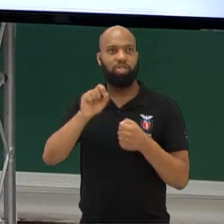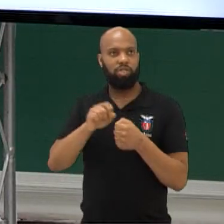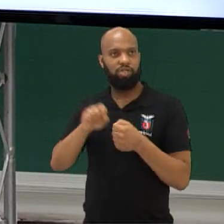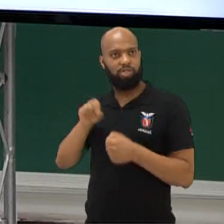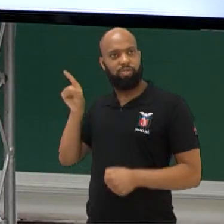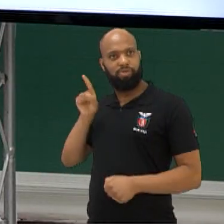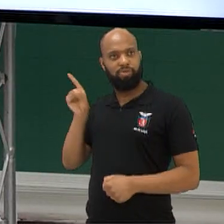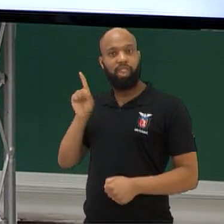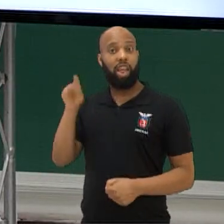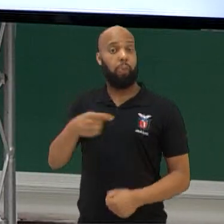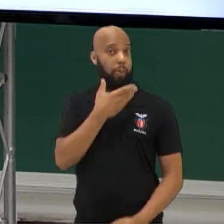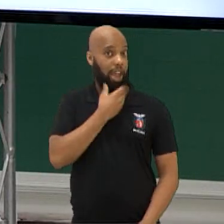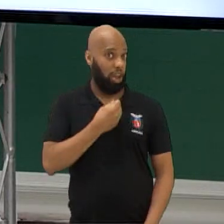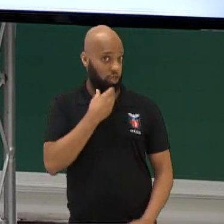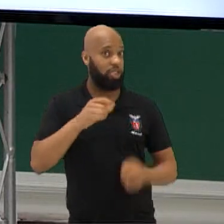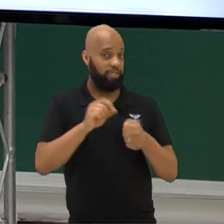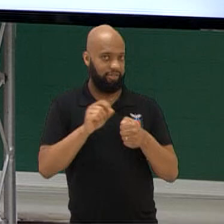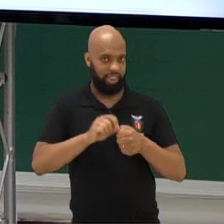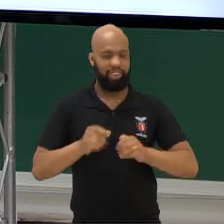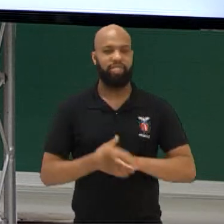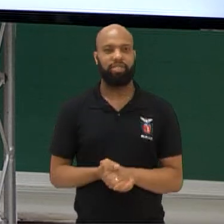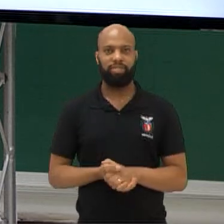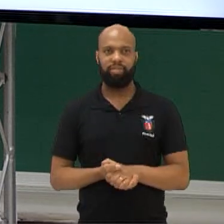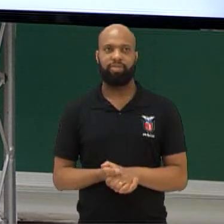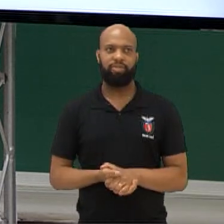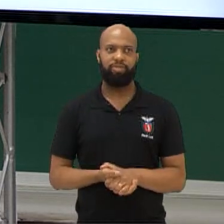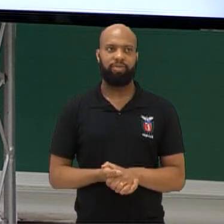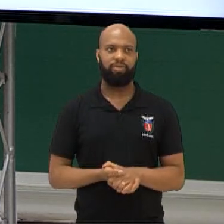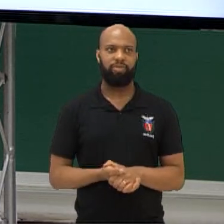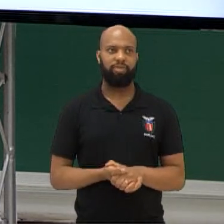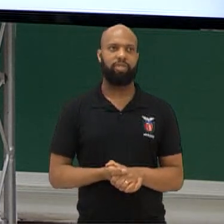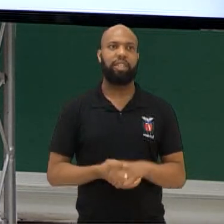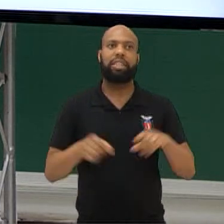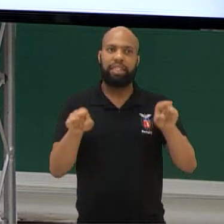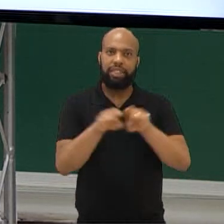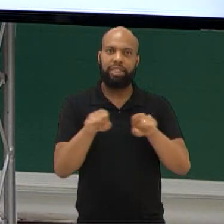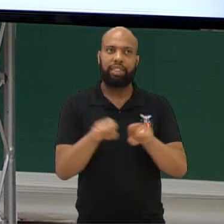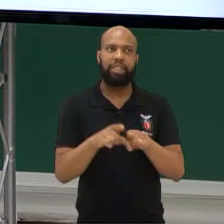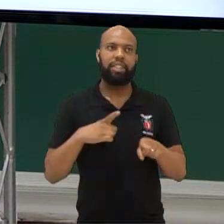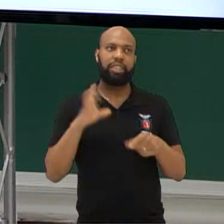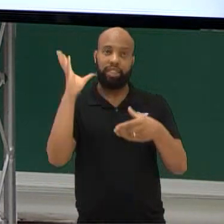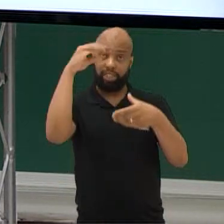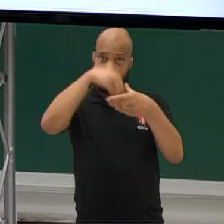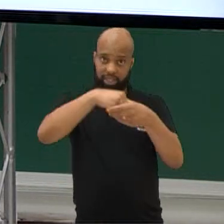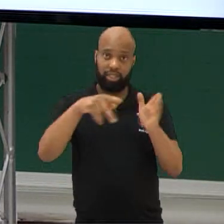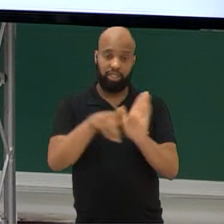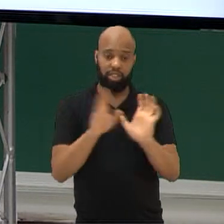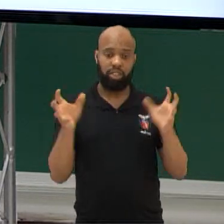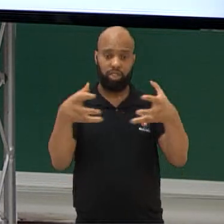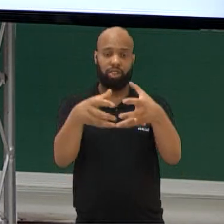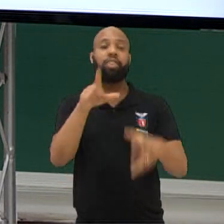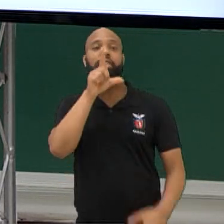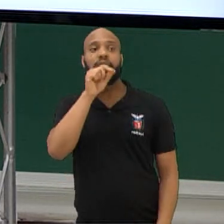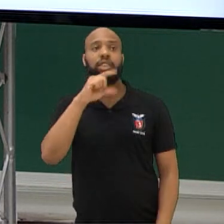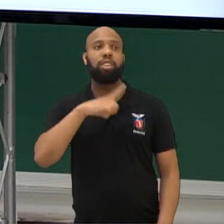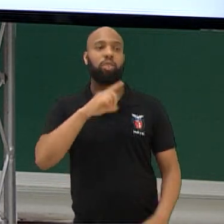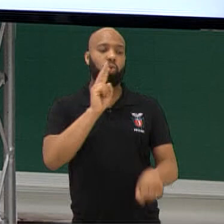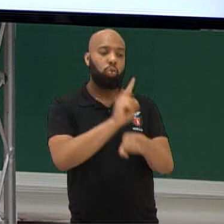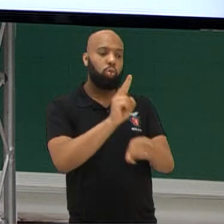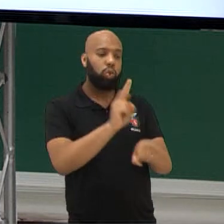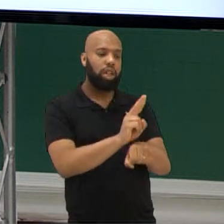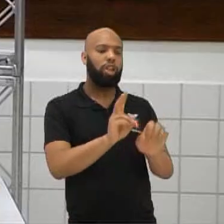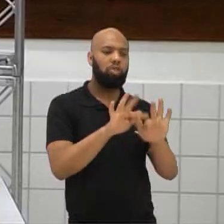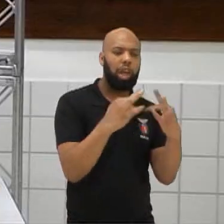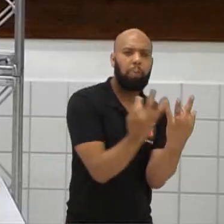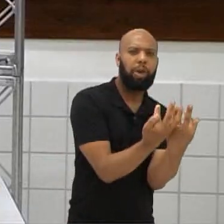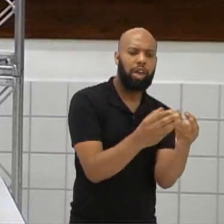pelo macho. Beleza? Nós temos também, dentro das aves, do grupo das aves, o cuidado parental.